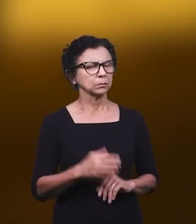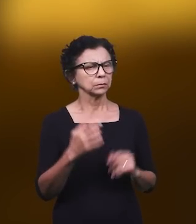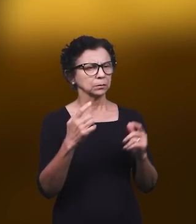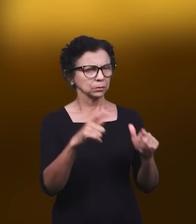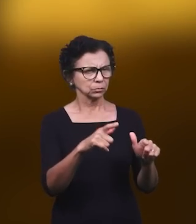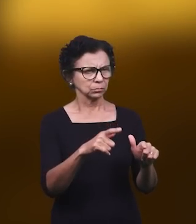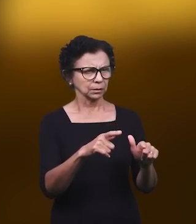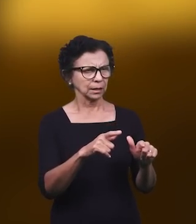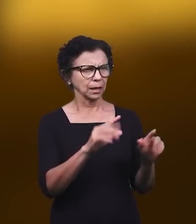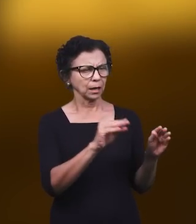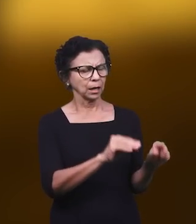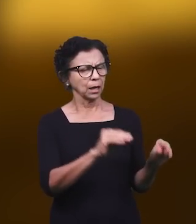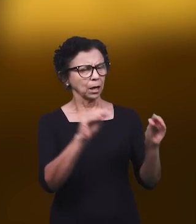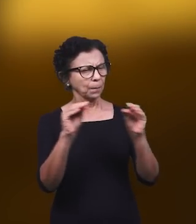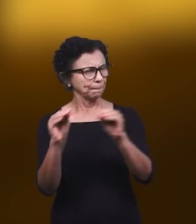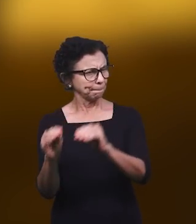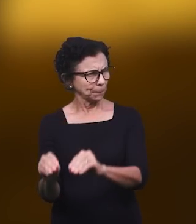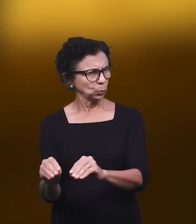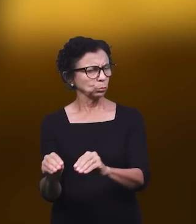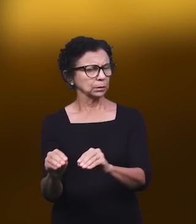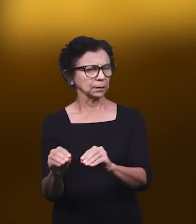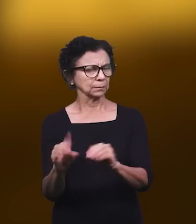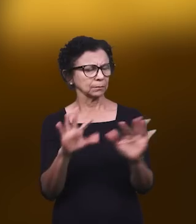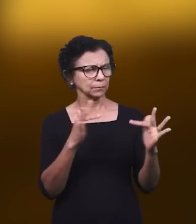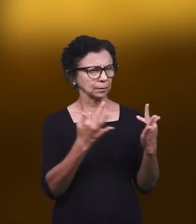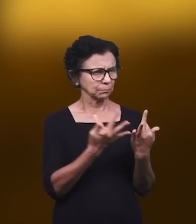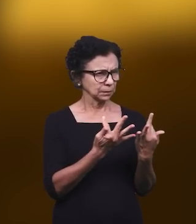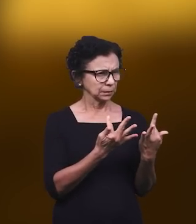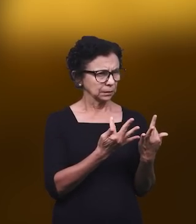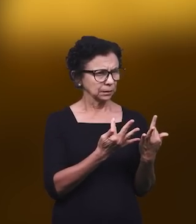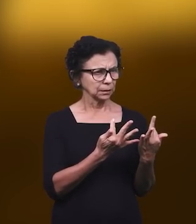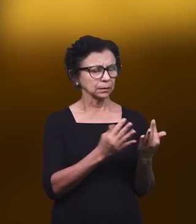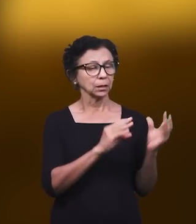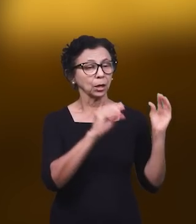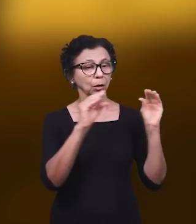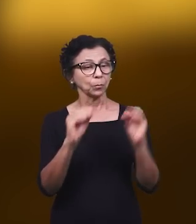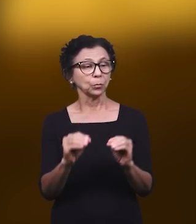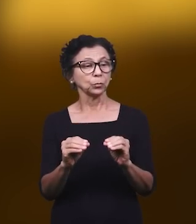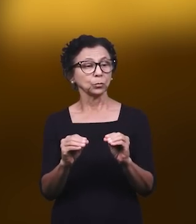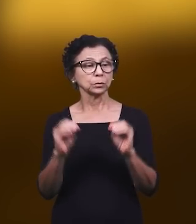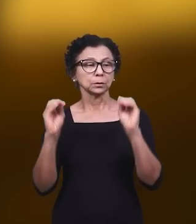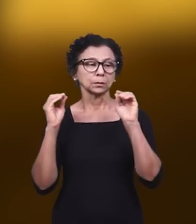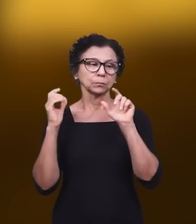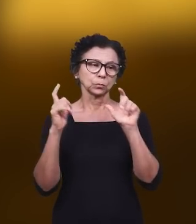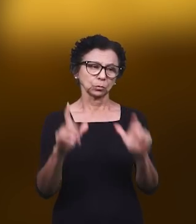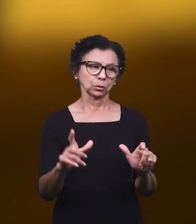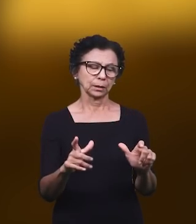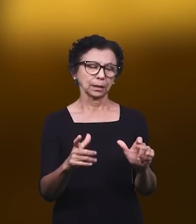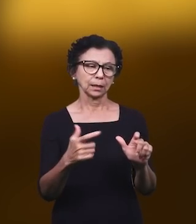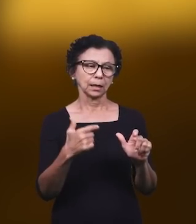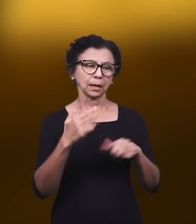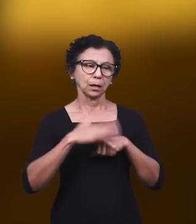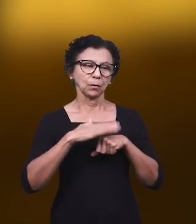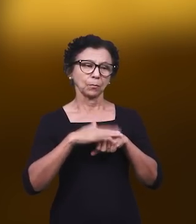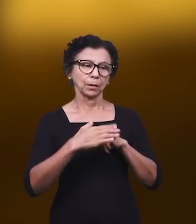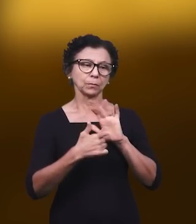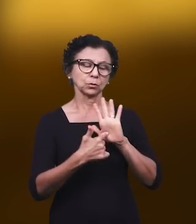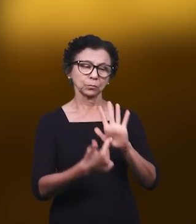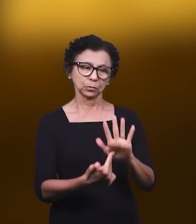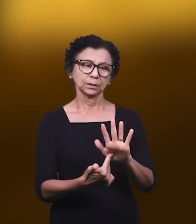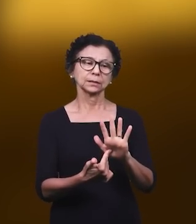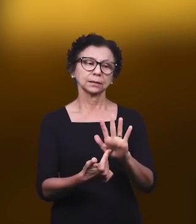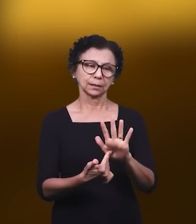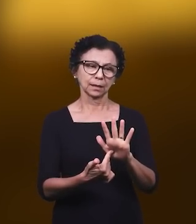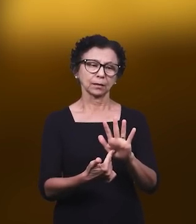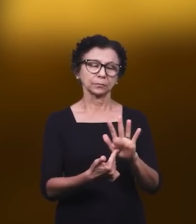terra e da tua parentela, da casa de teu pai, para a terra que eu te mostrarei. E far-te-ei uma